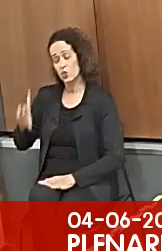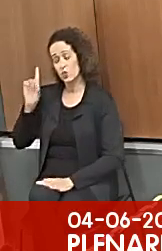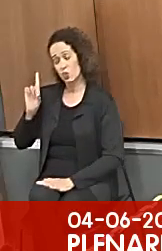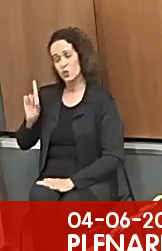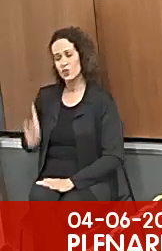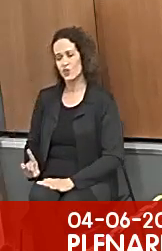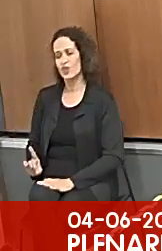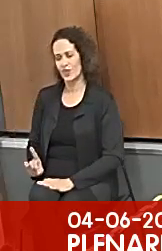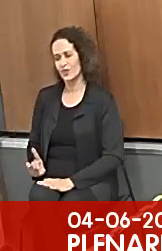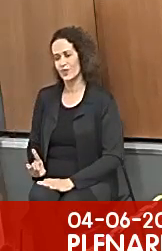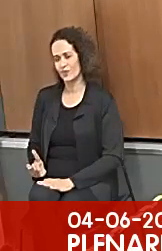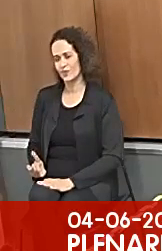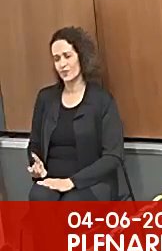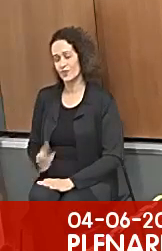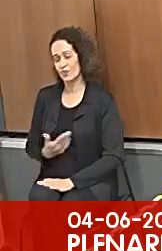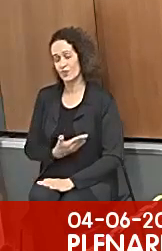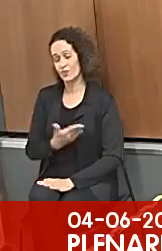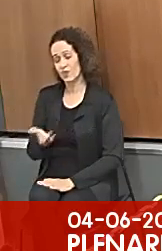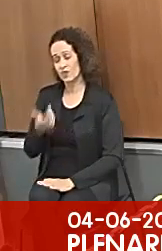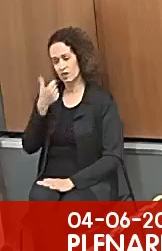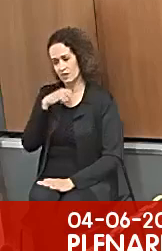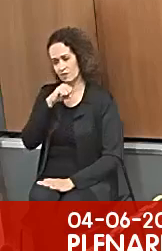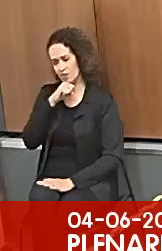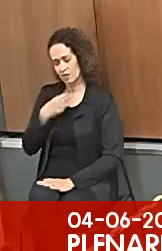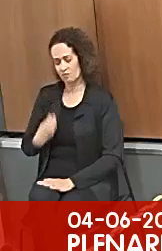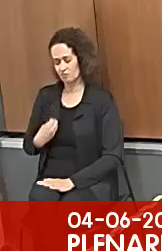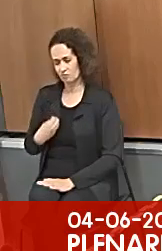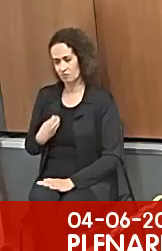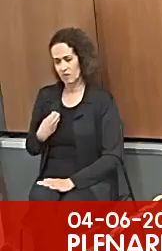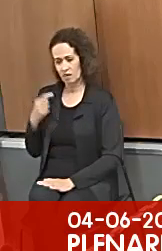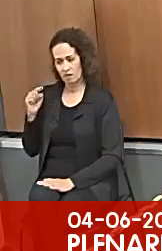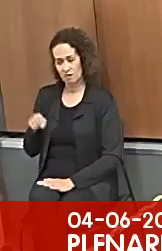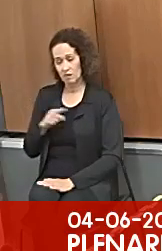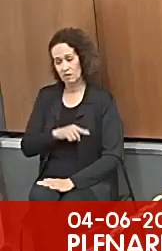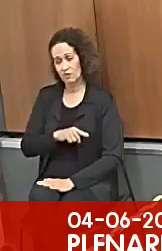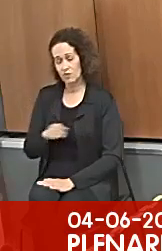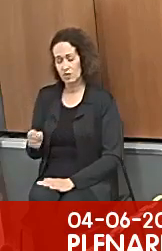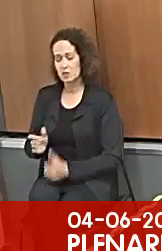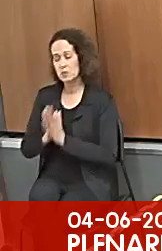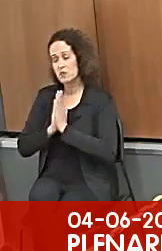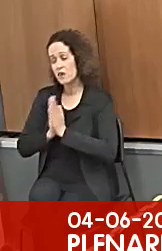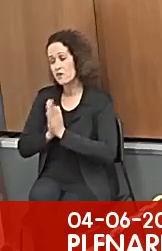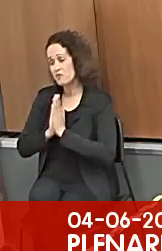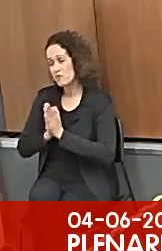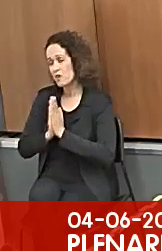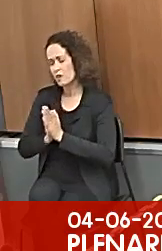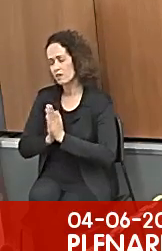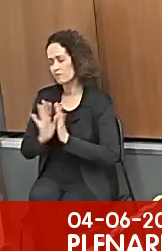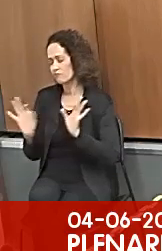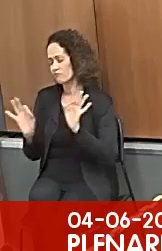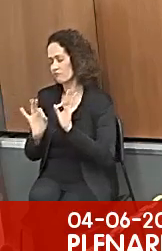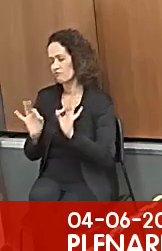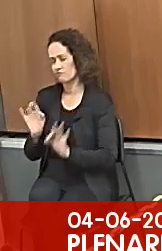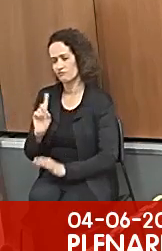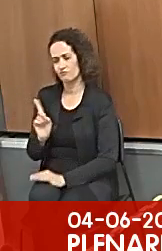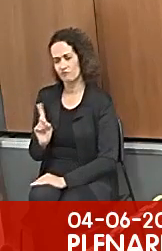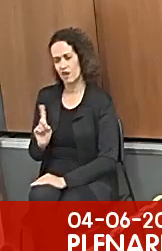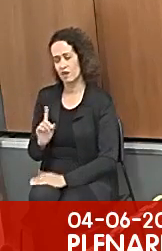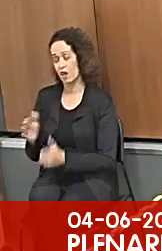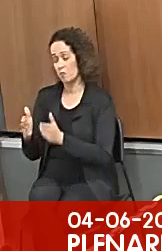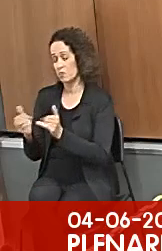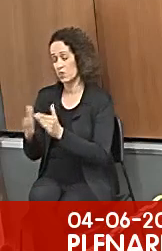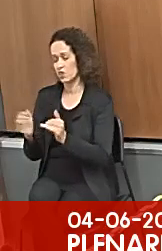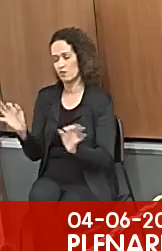cidadãos brasileiros. Vocês, mães que estão aqui, vocês não estão pedindo favor nenhum, nenhum. Vocês não estão pedindo